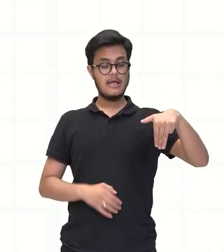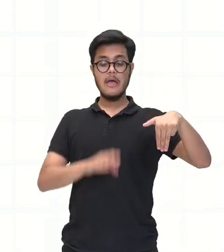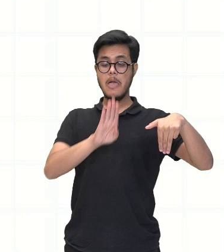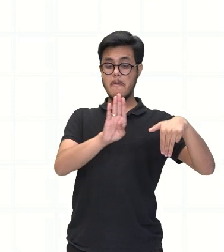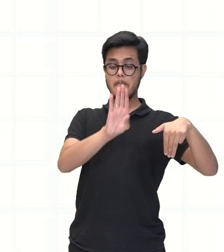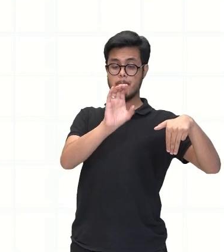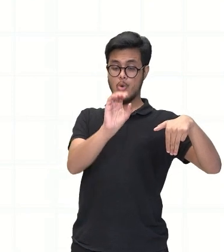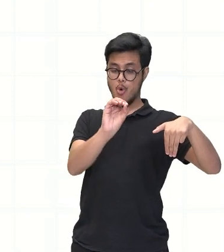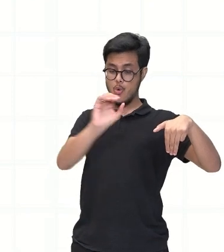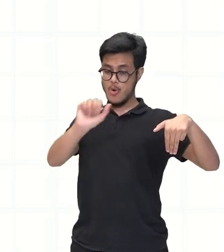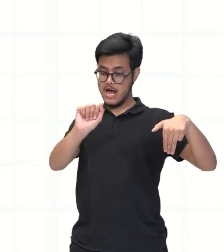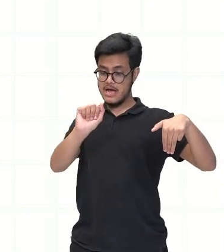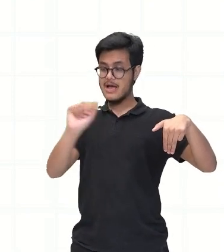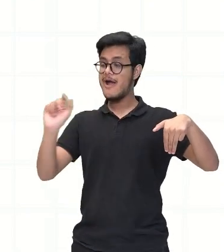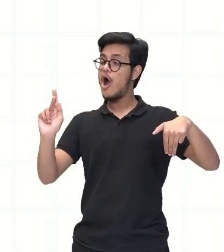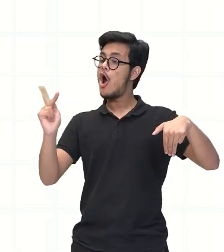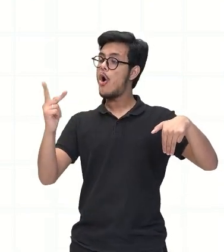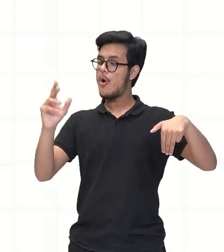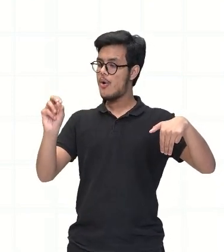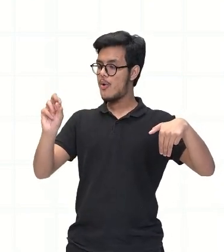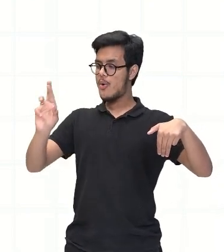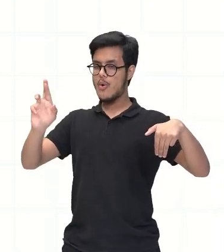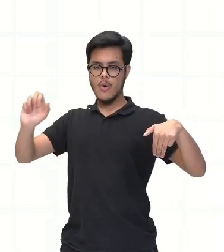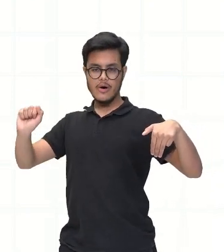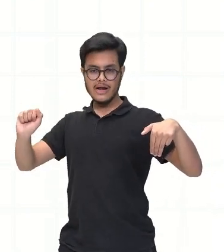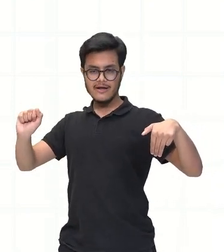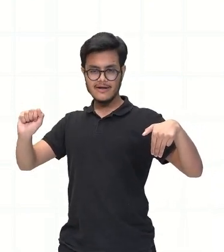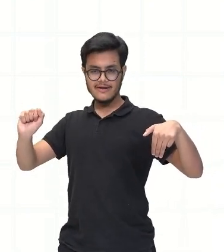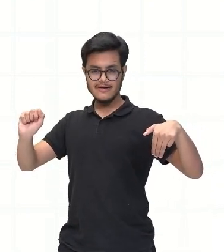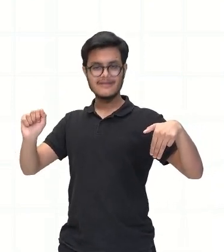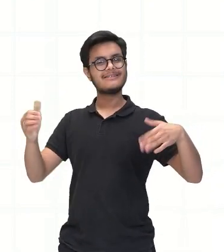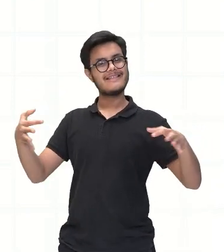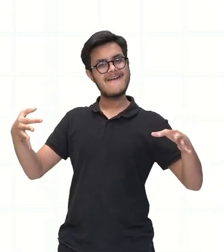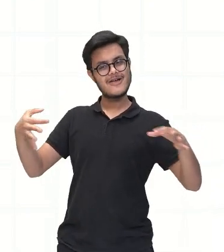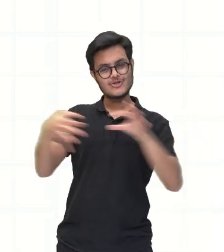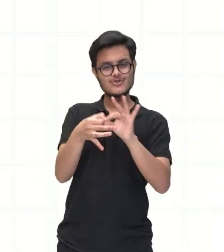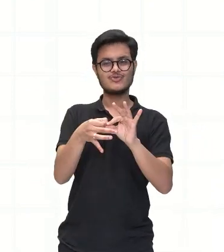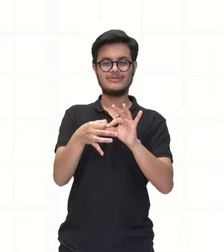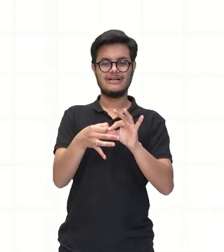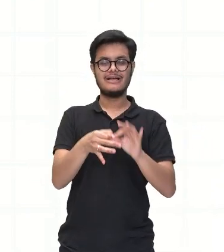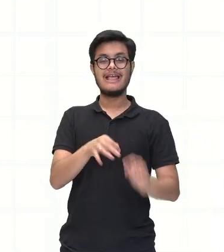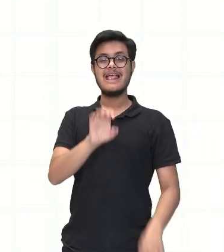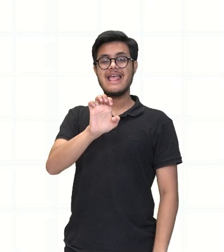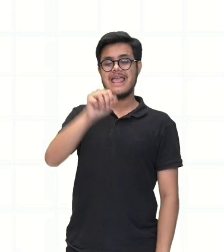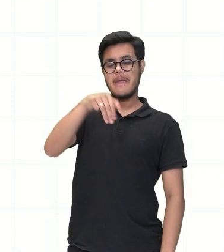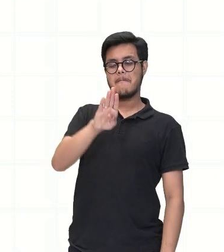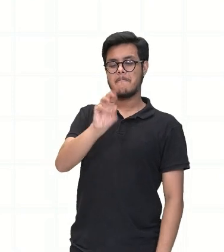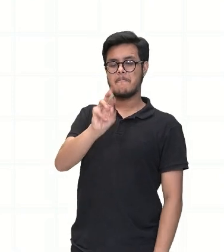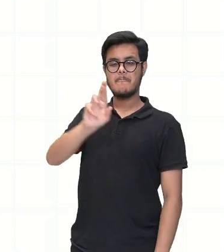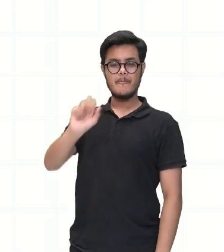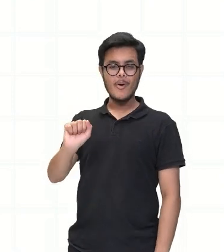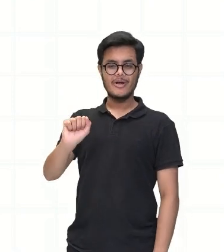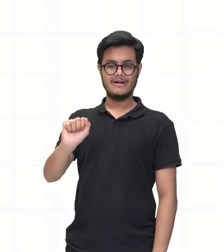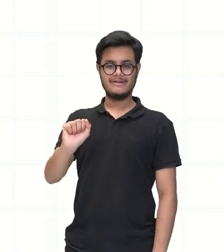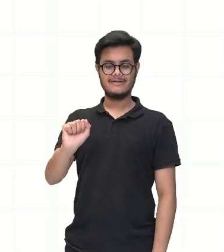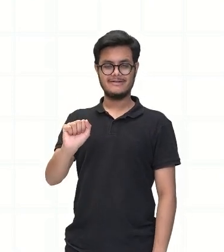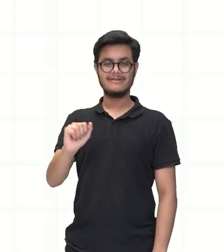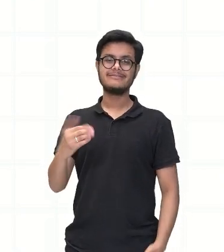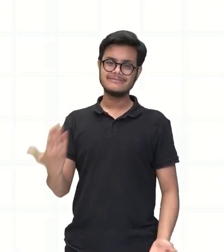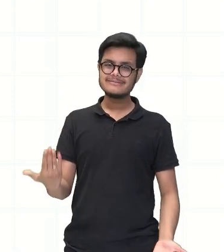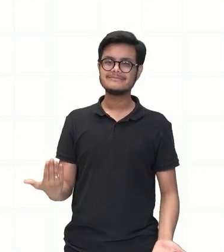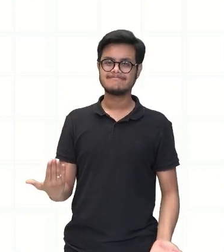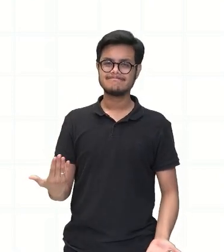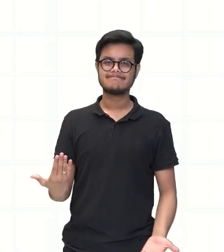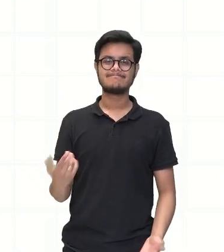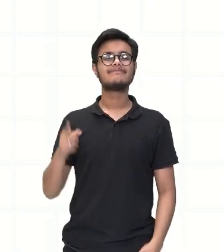boa hora. Notaram aí? Notaram? Vem ser a junção de em boa hora. Um dia a gente chega,